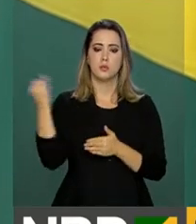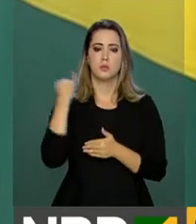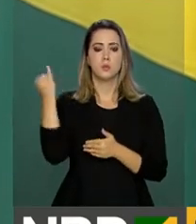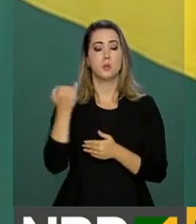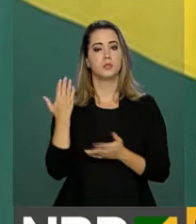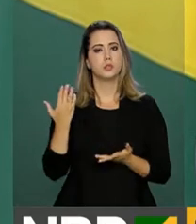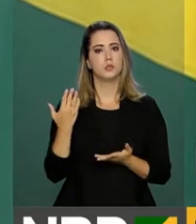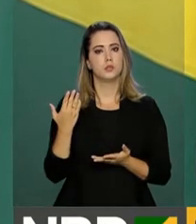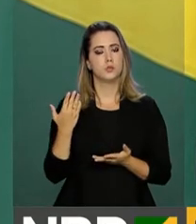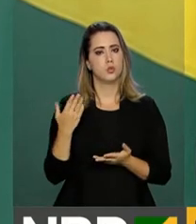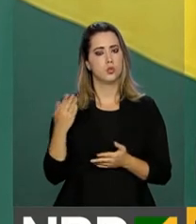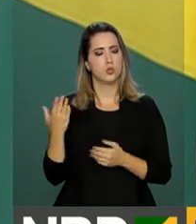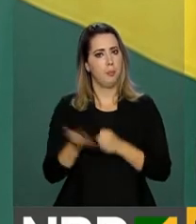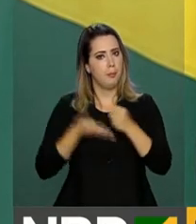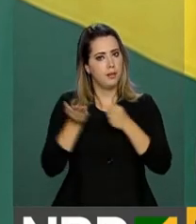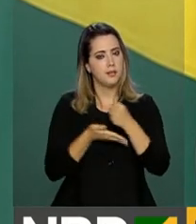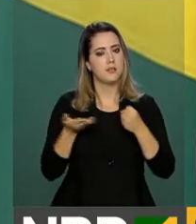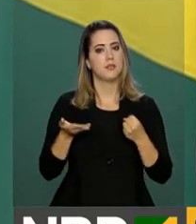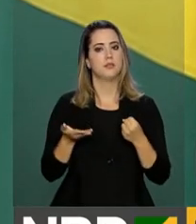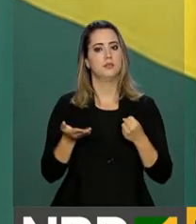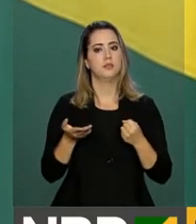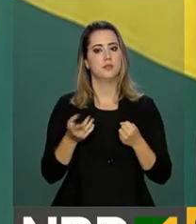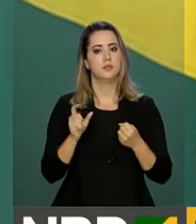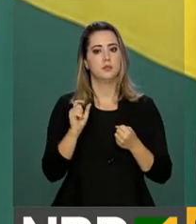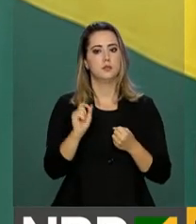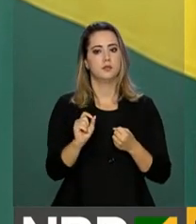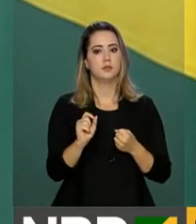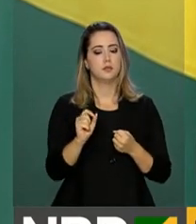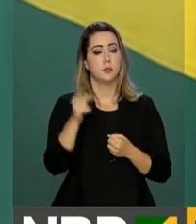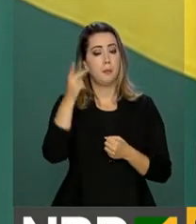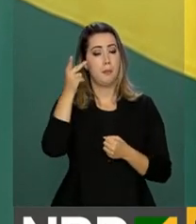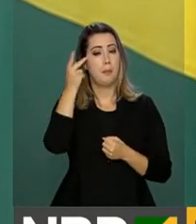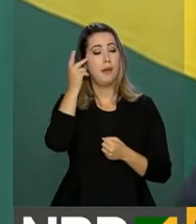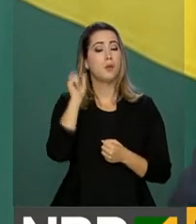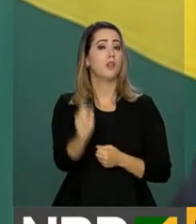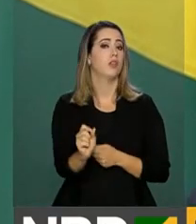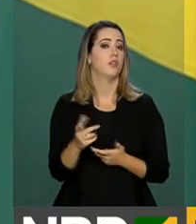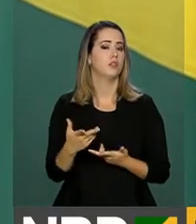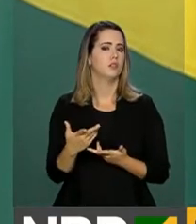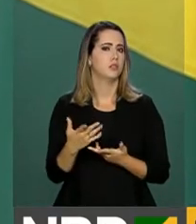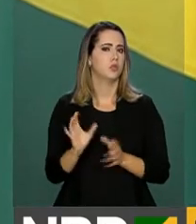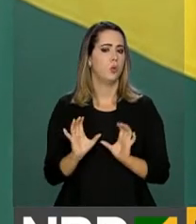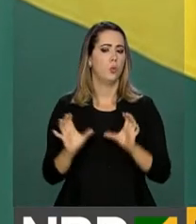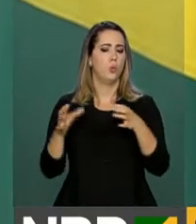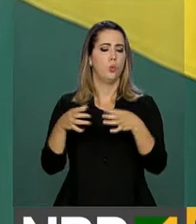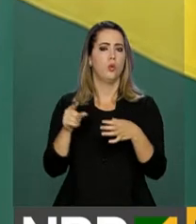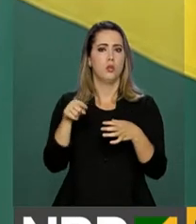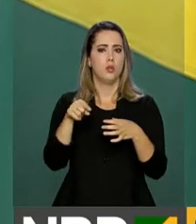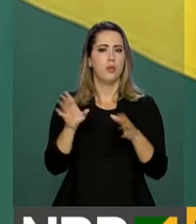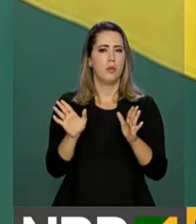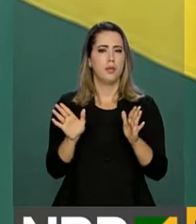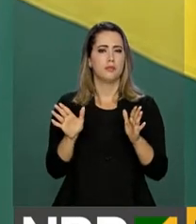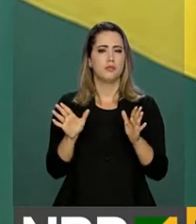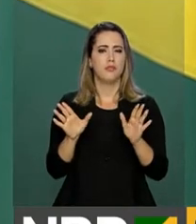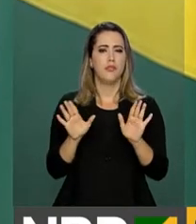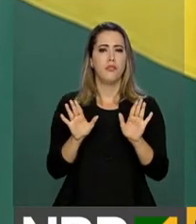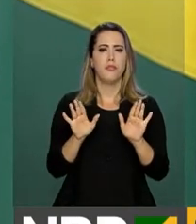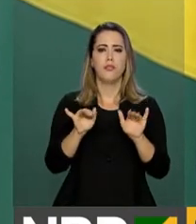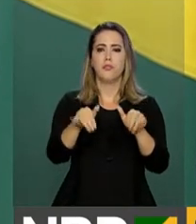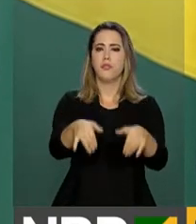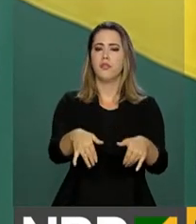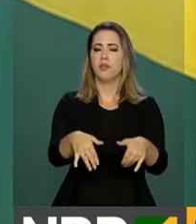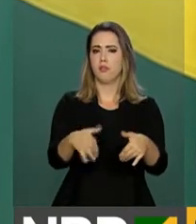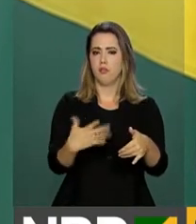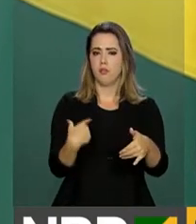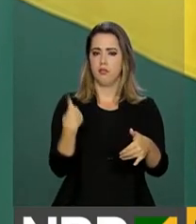fundamental para digamos uma espécie de fecho das reformas que nós estamos